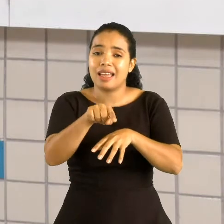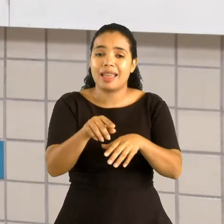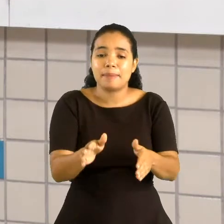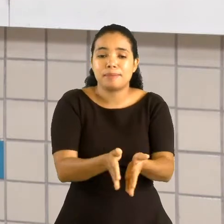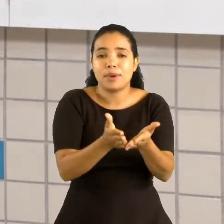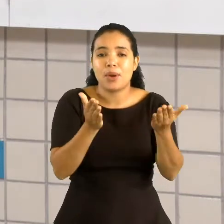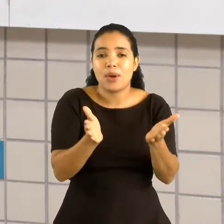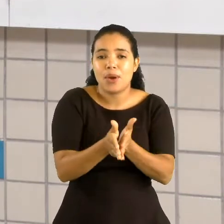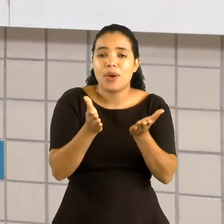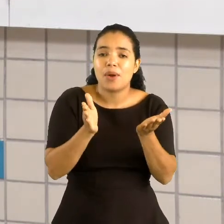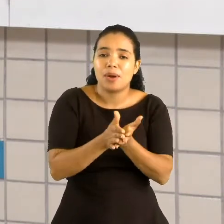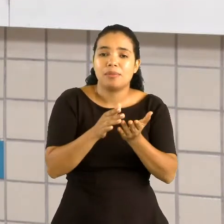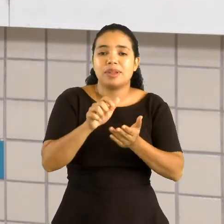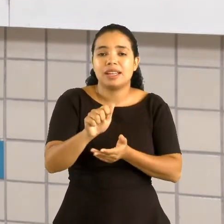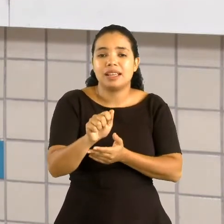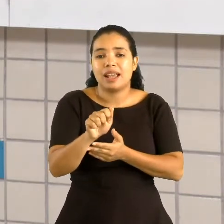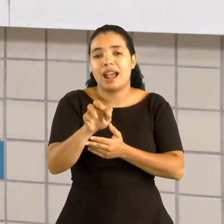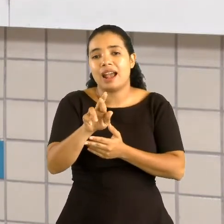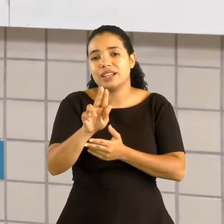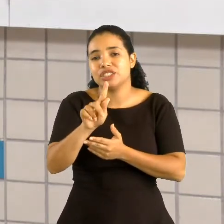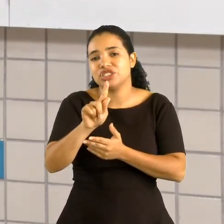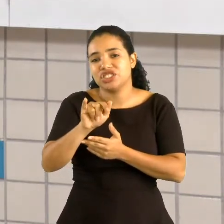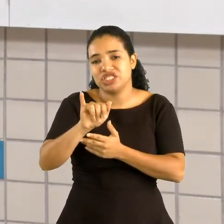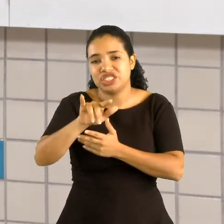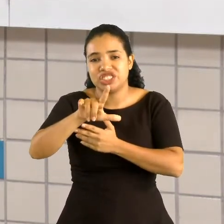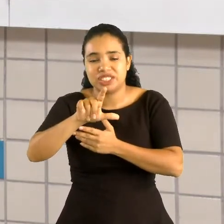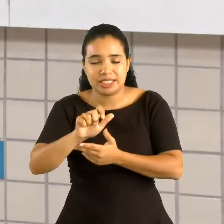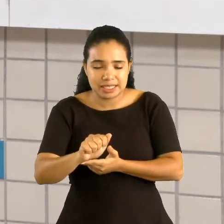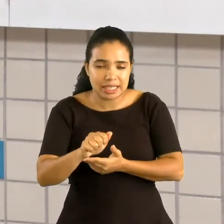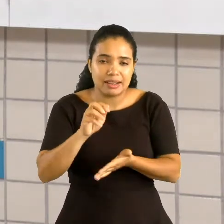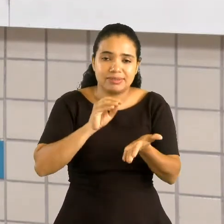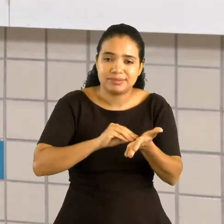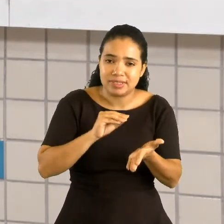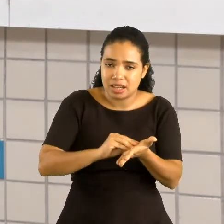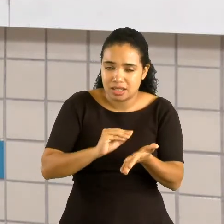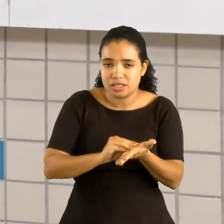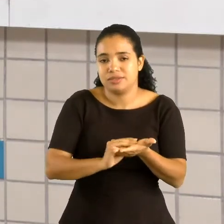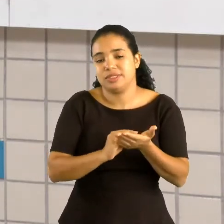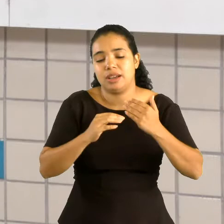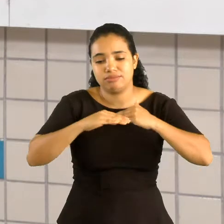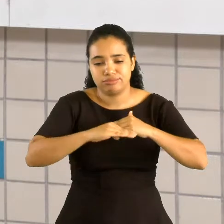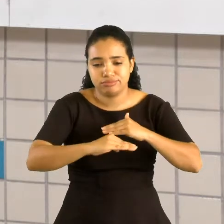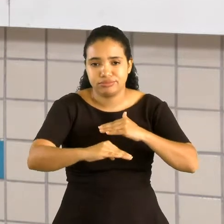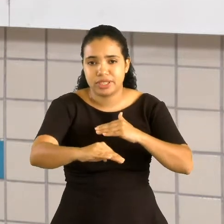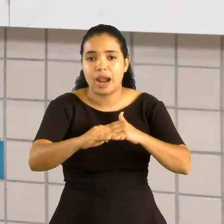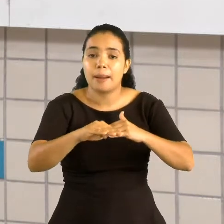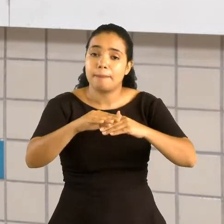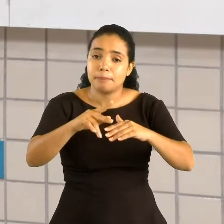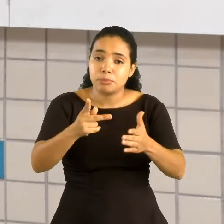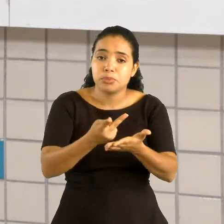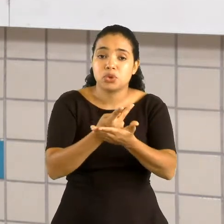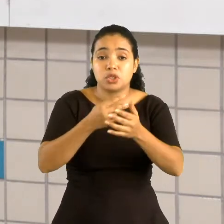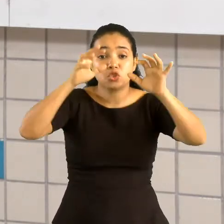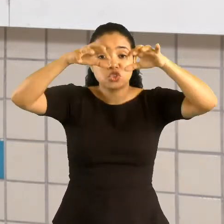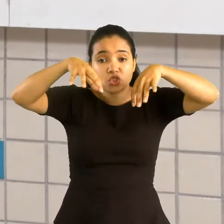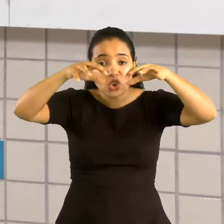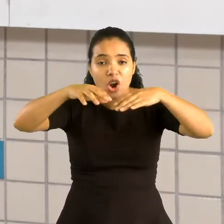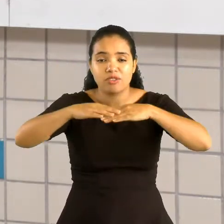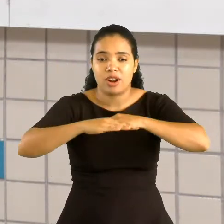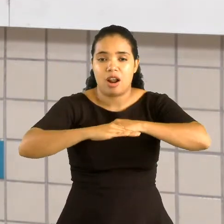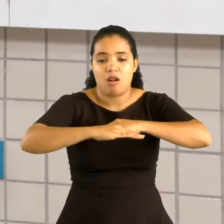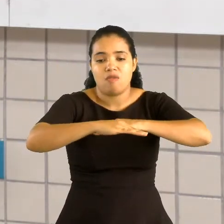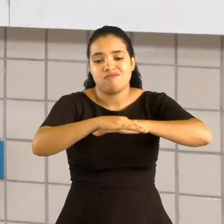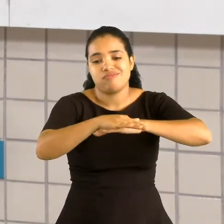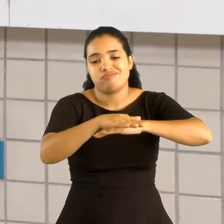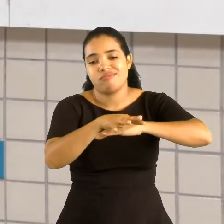argila, em matéria orgânica, então esse é um solo mais suscetível a esbarrancar, a sofrer um tipo de erosão, só que é uma erosão